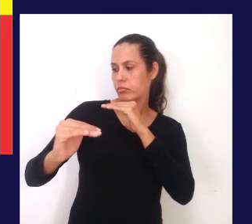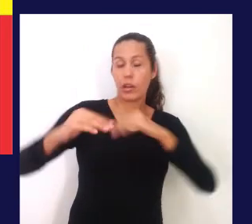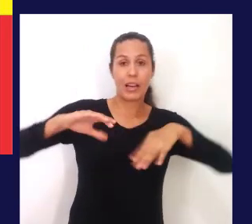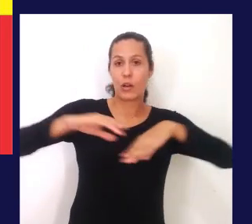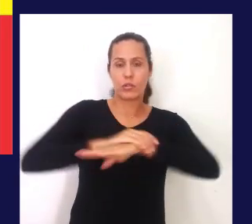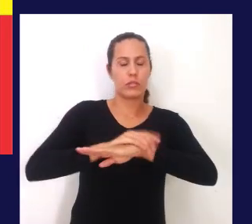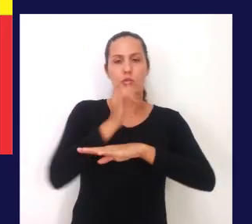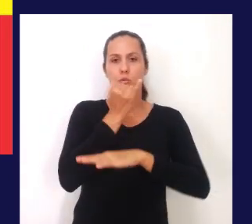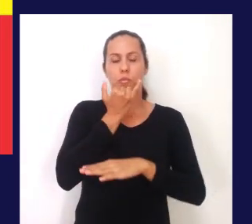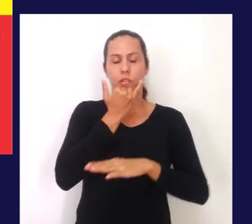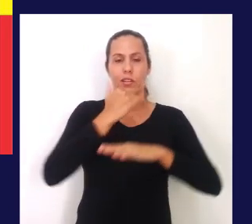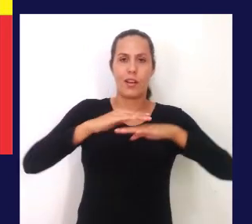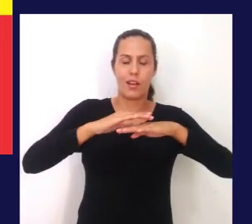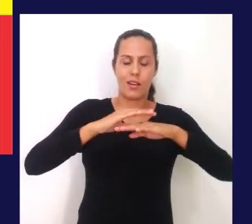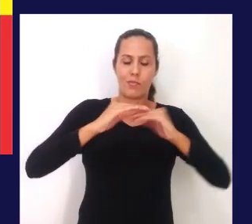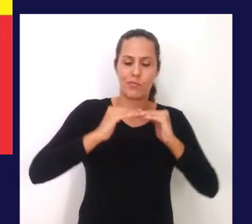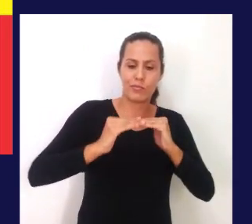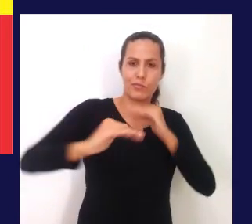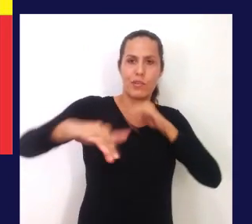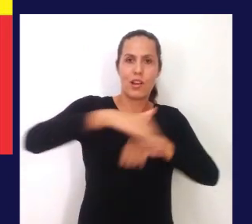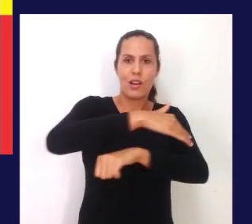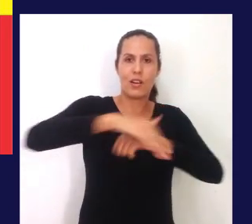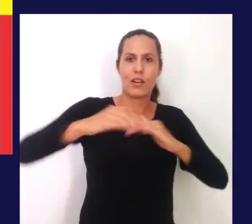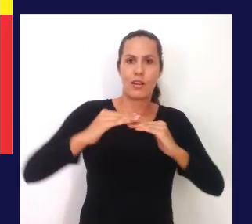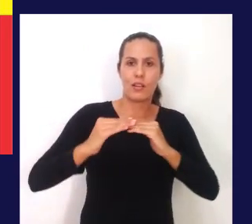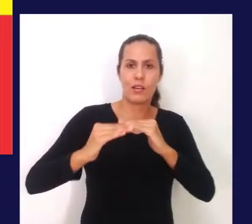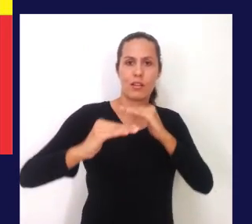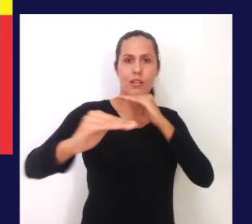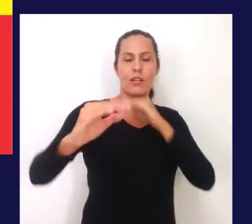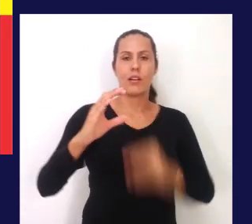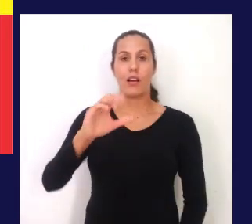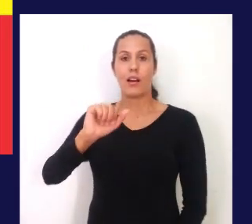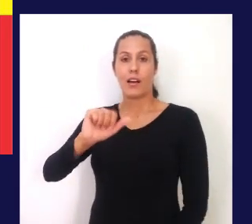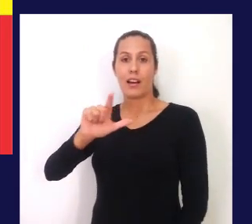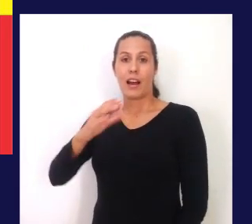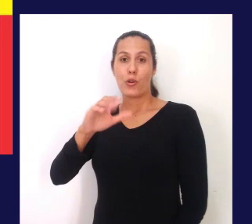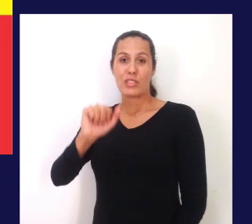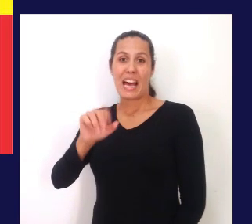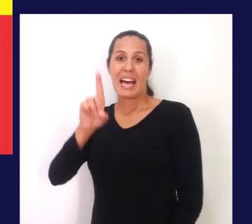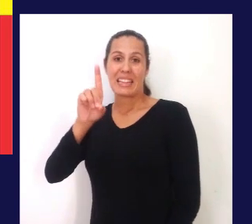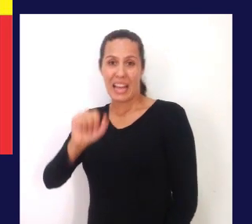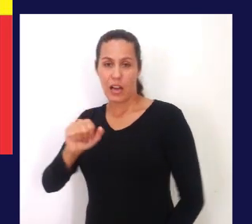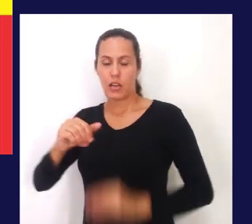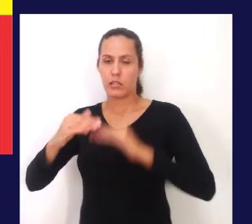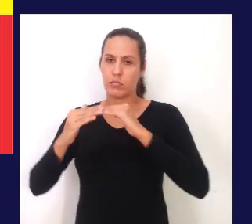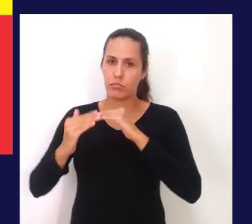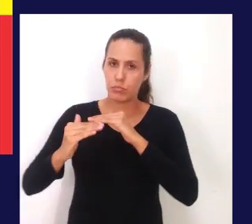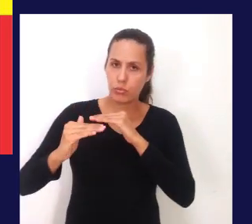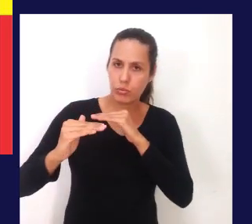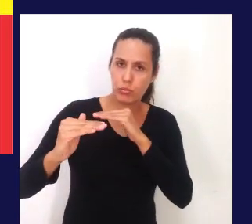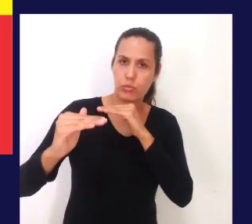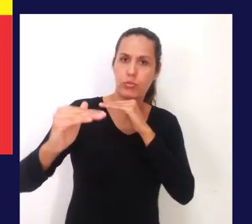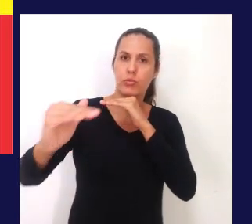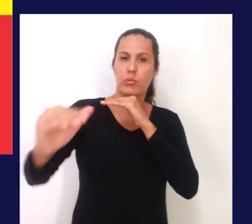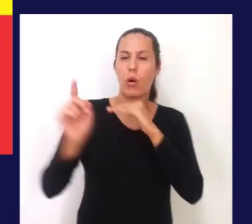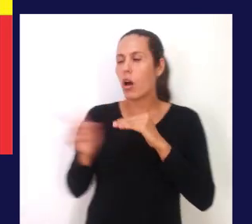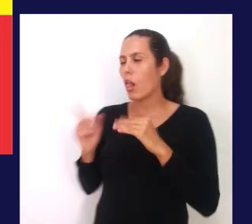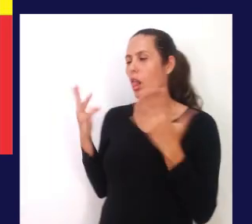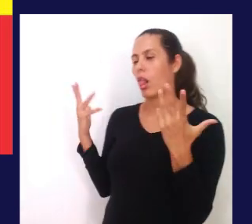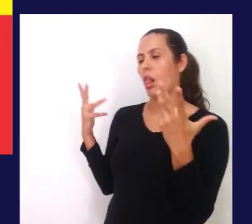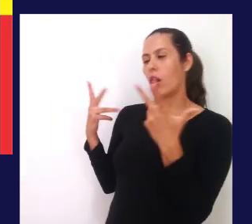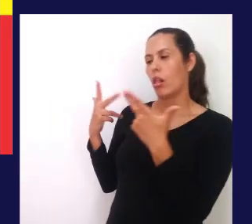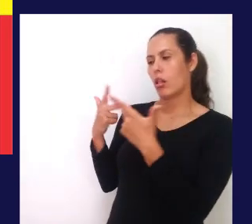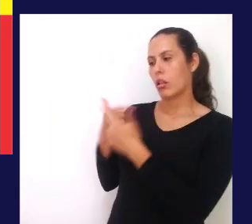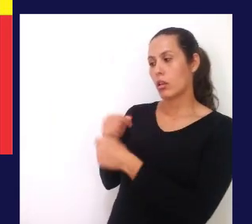Na realidade, essa calçada que você está vendo, essa pavimentação, ela foi formada por